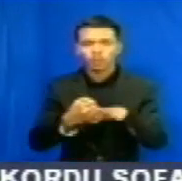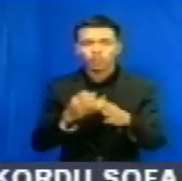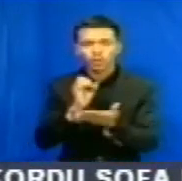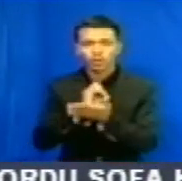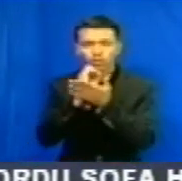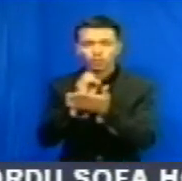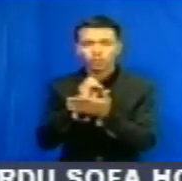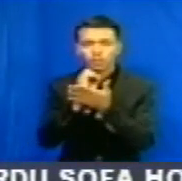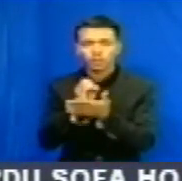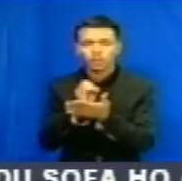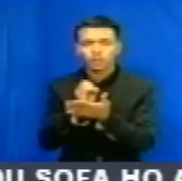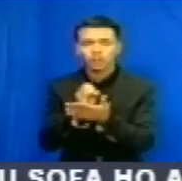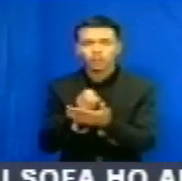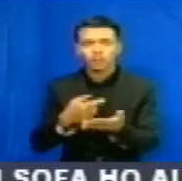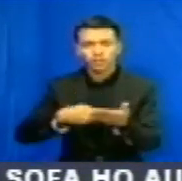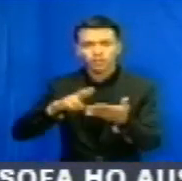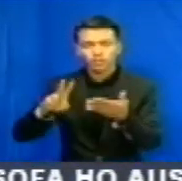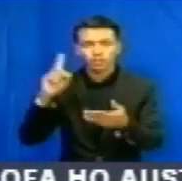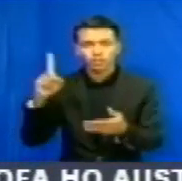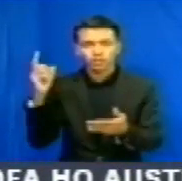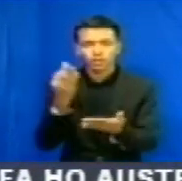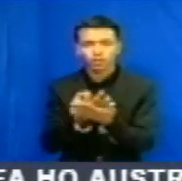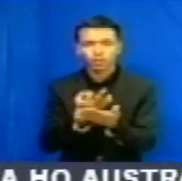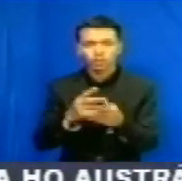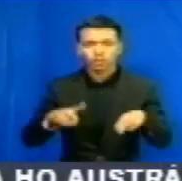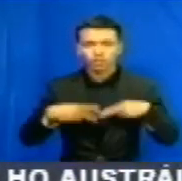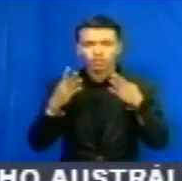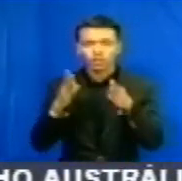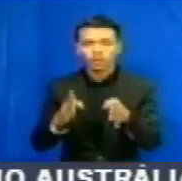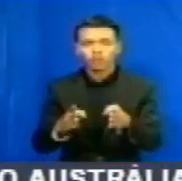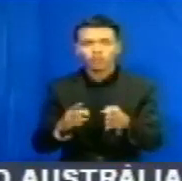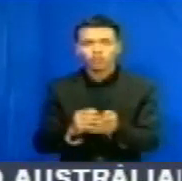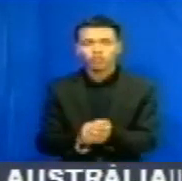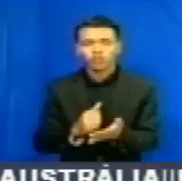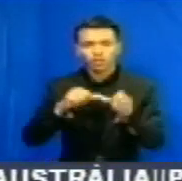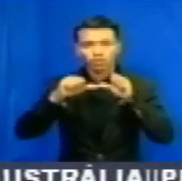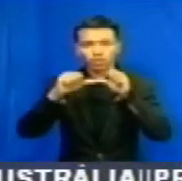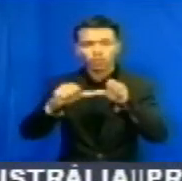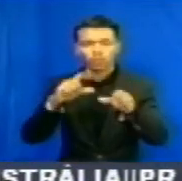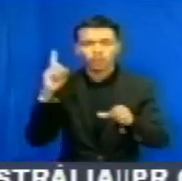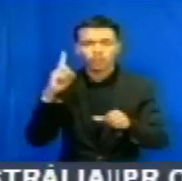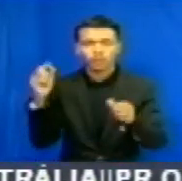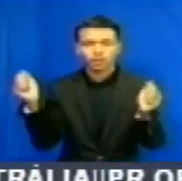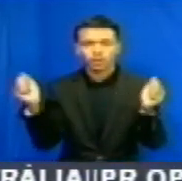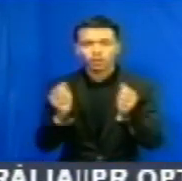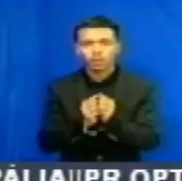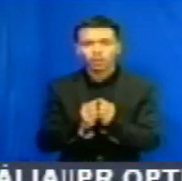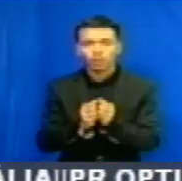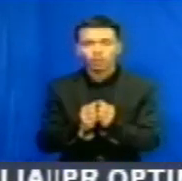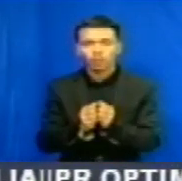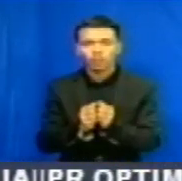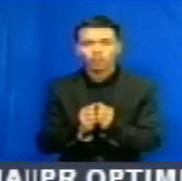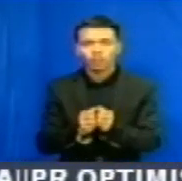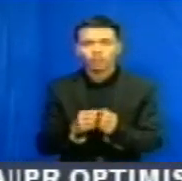Raioa, Regista na fata em fundo veterano, e aqui outro, né, bem, e continua na fata em metro, né, bem,